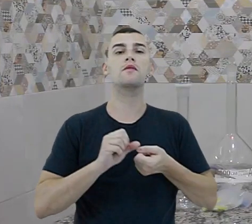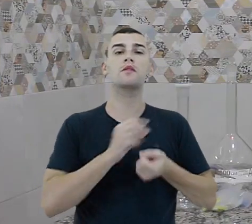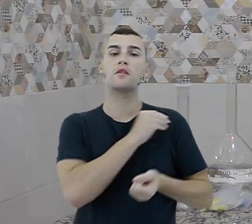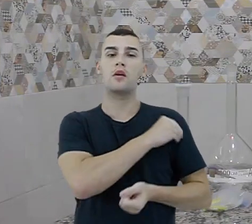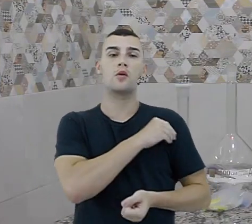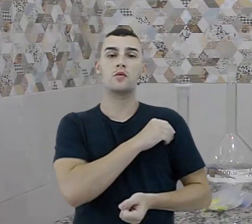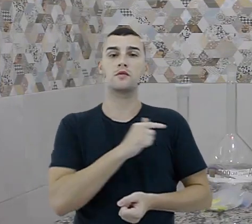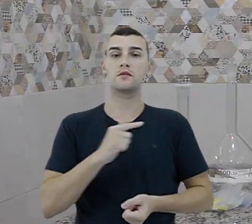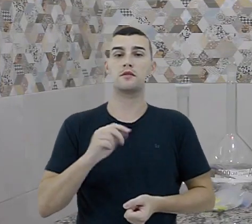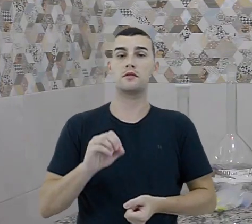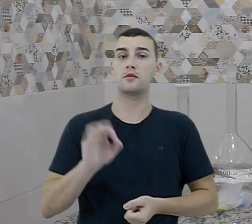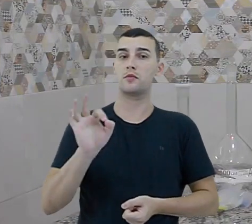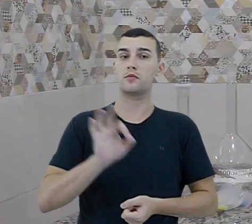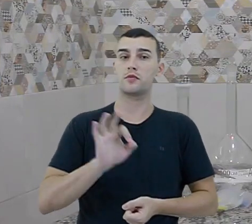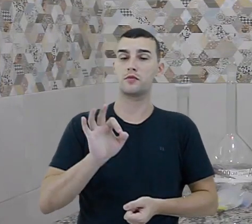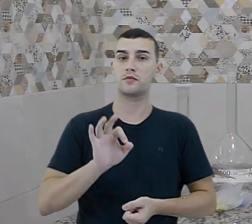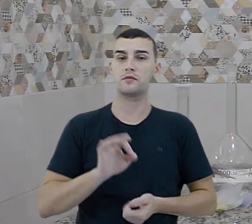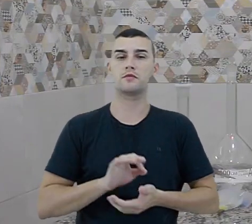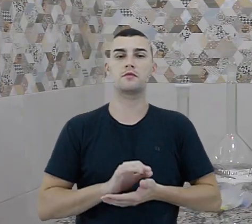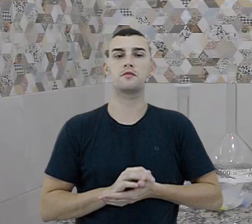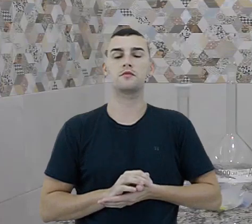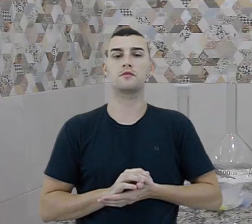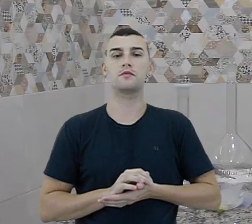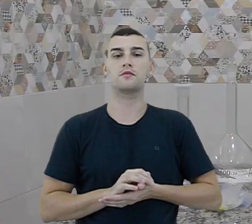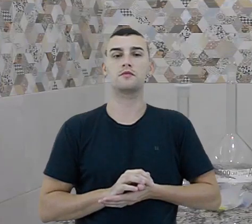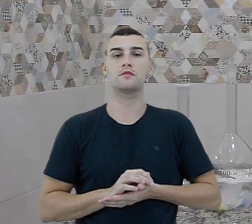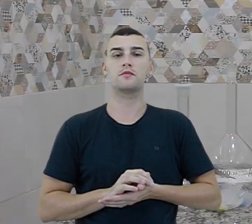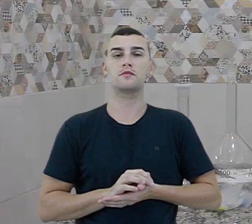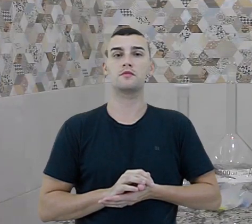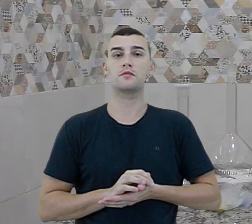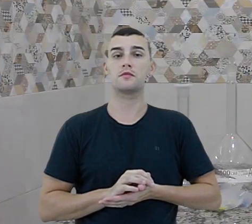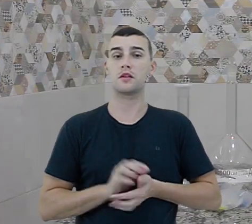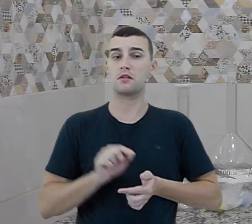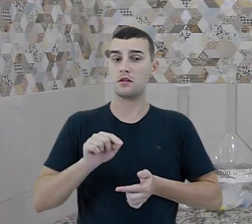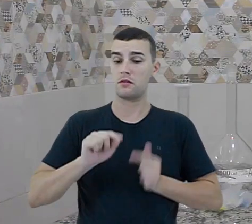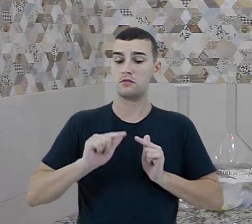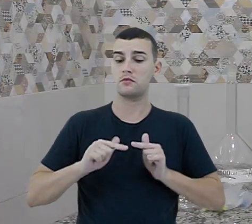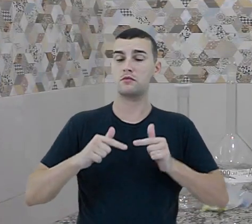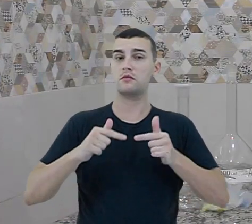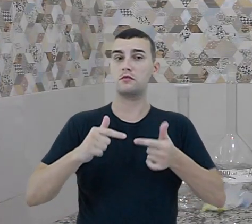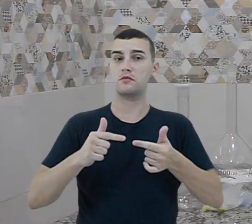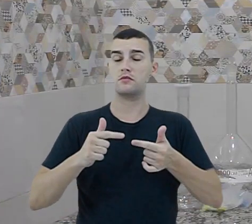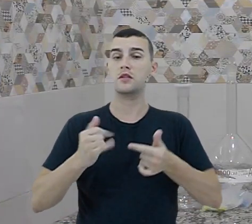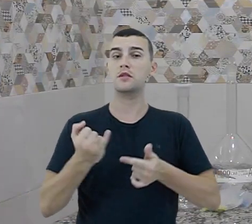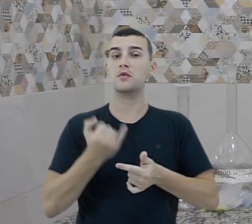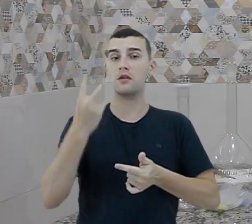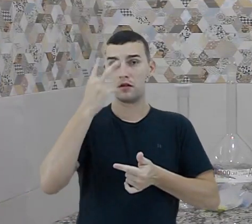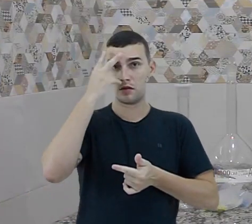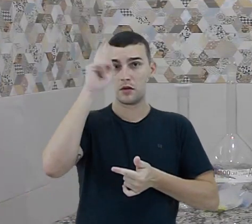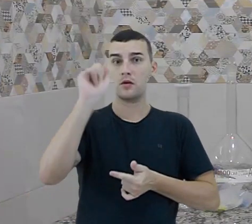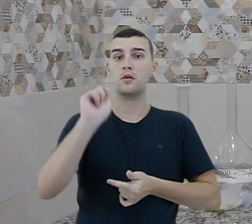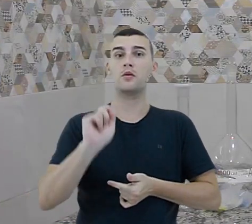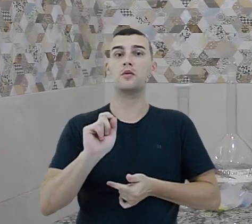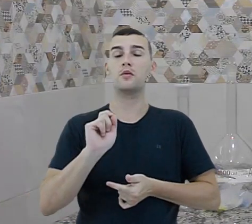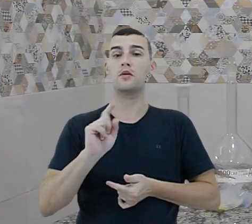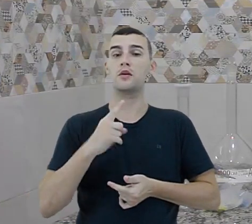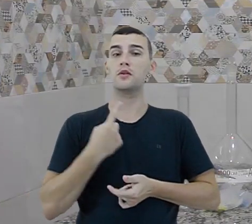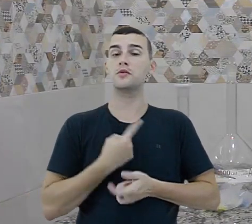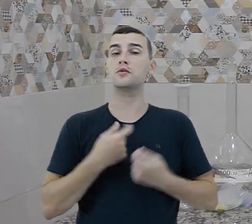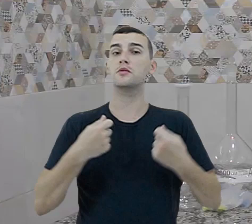procedimento de produção de álcool a 70%. Nesse procedimento é importante notar que